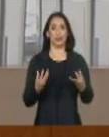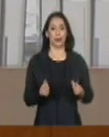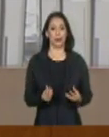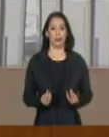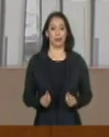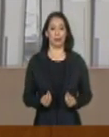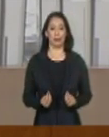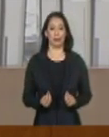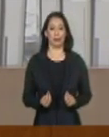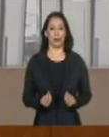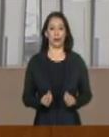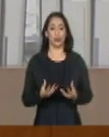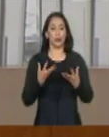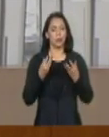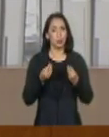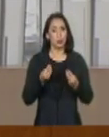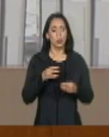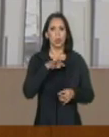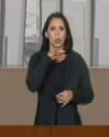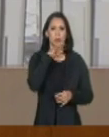Ainda é uma tragédia.